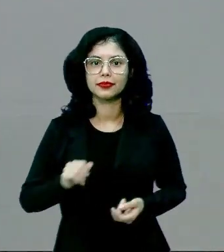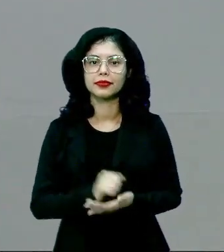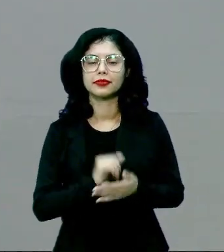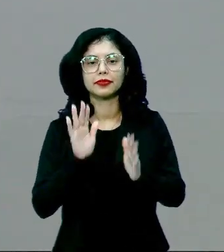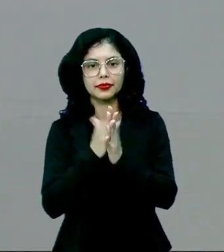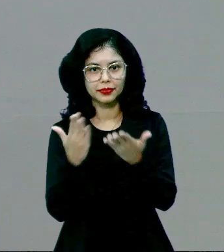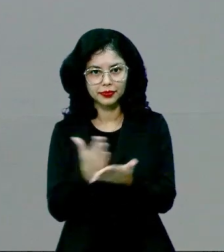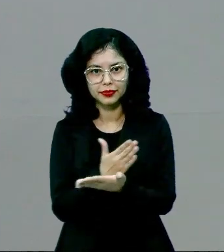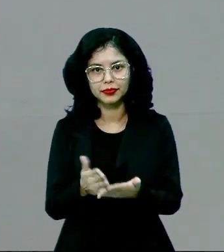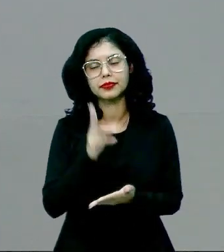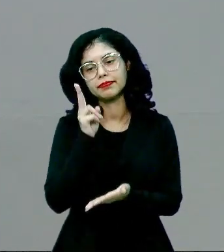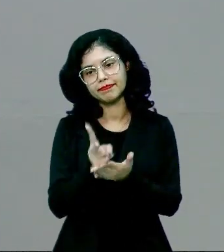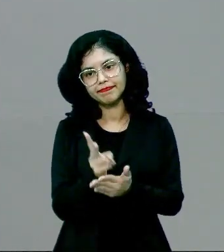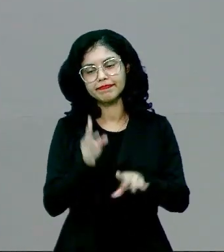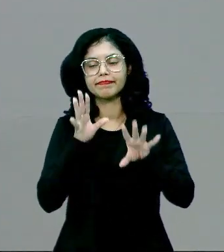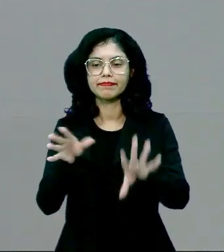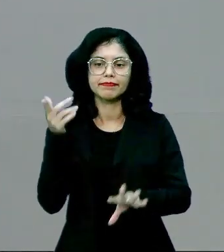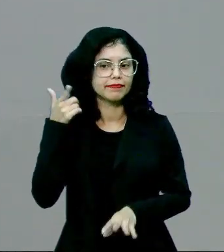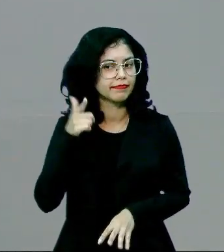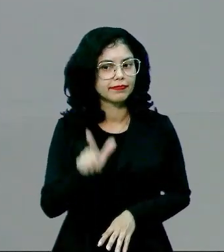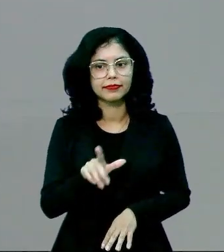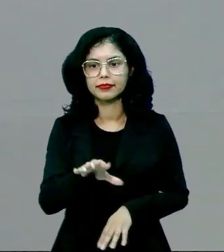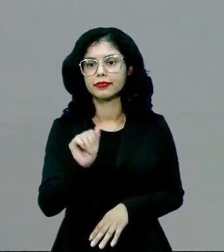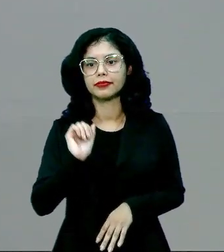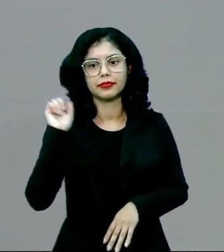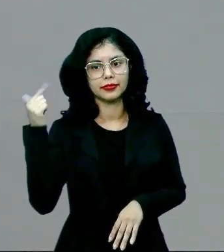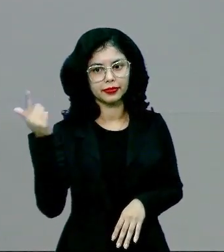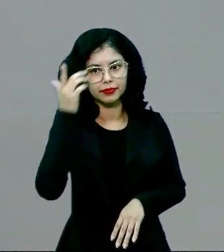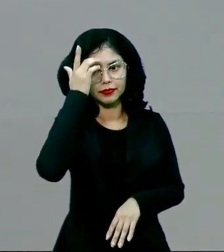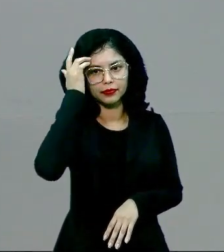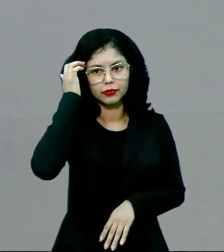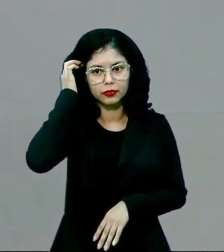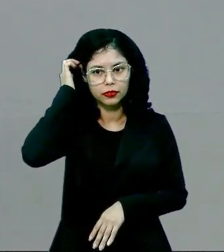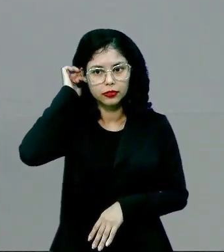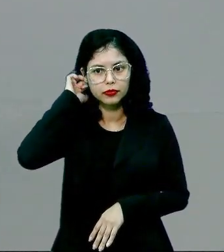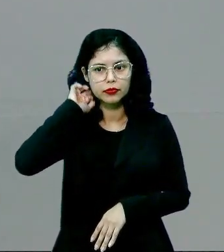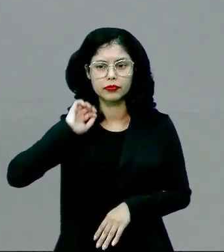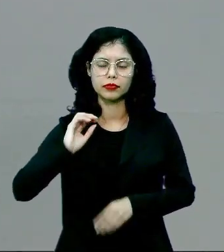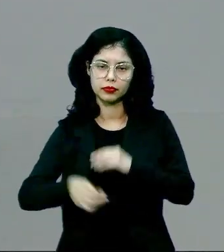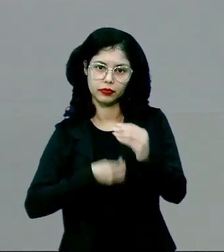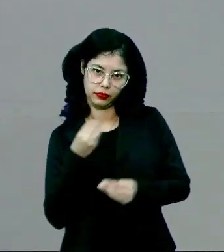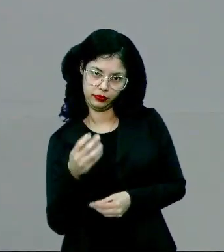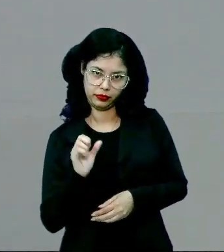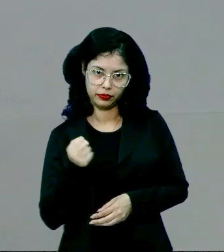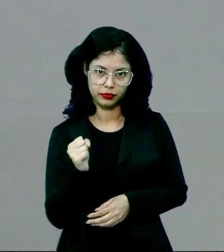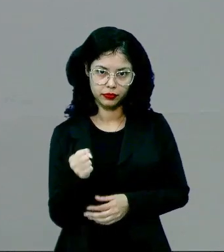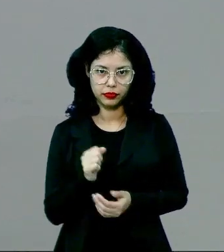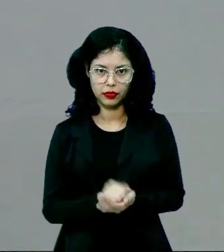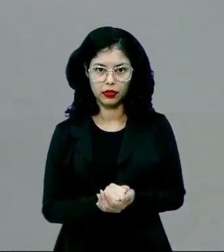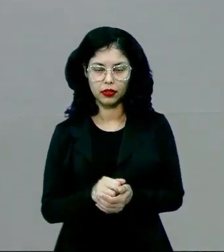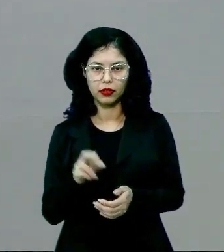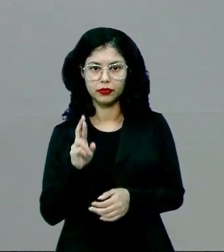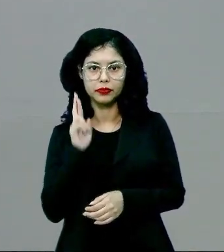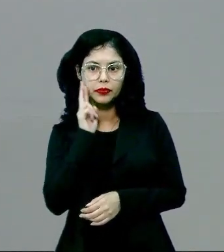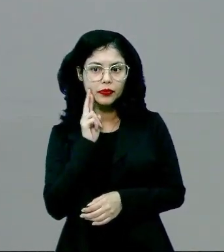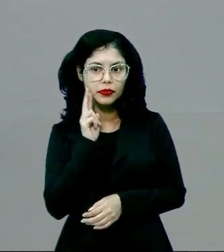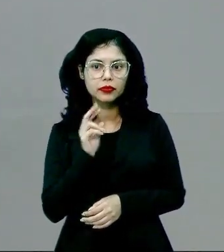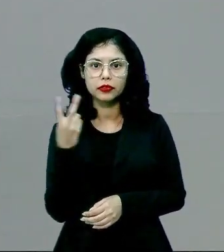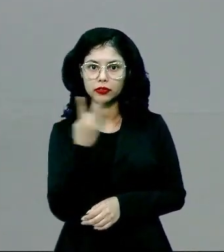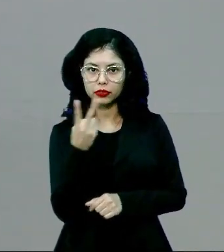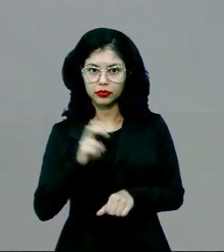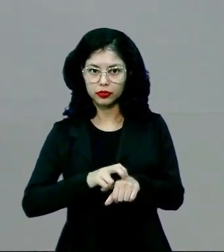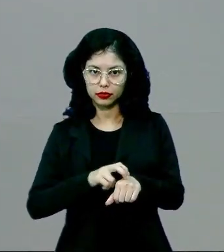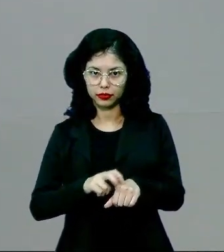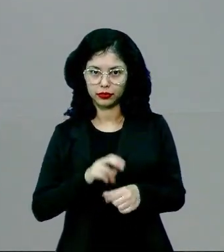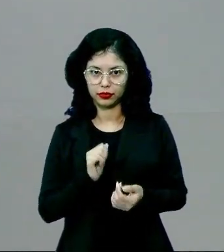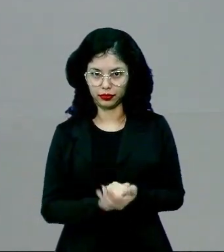né o livro mas mesmo assim ele consegue pegar outro né E como vocês têm aí oito livros da capa rosa e dois da capa verde